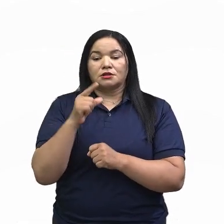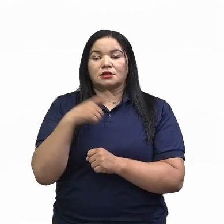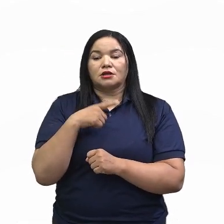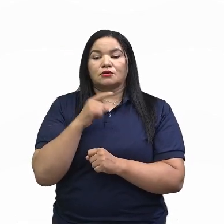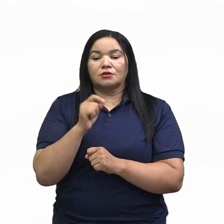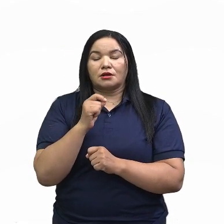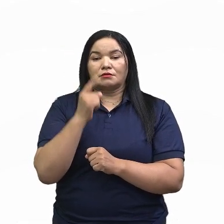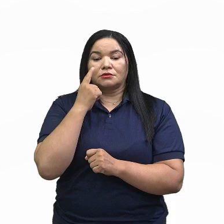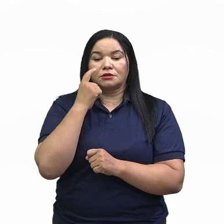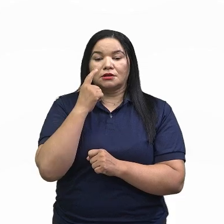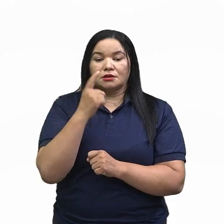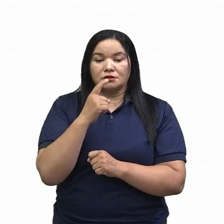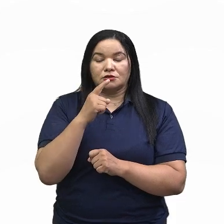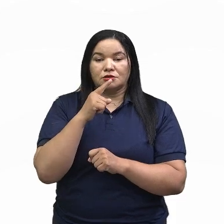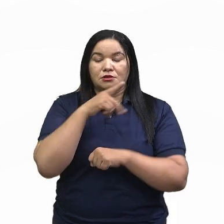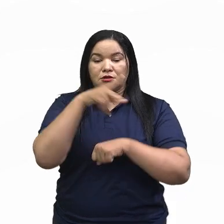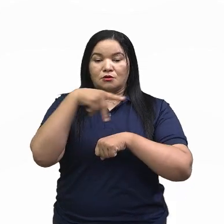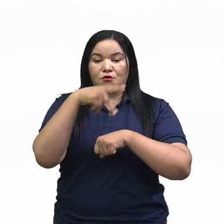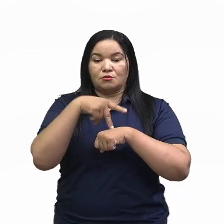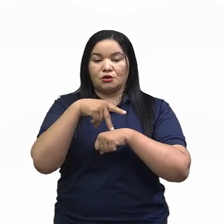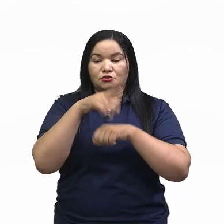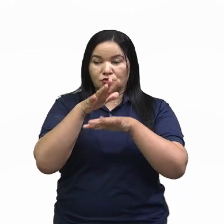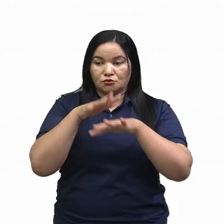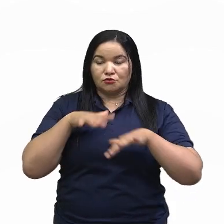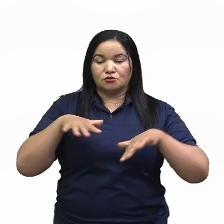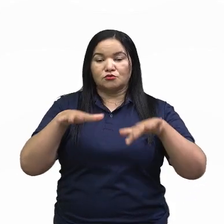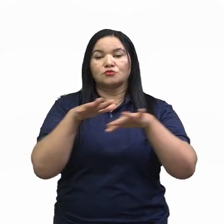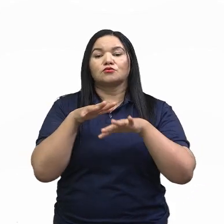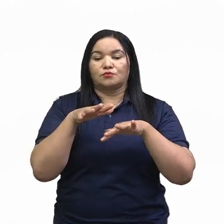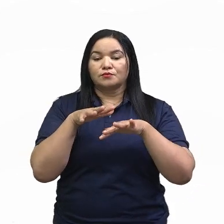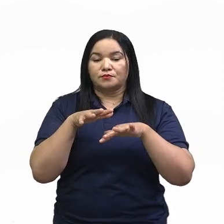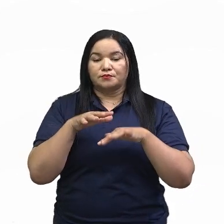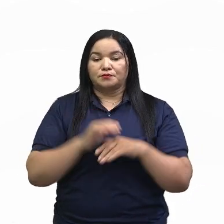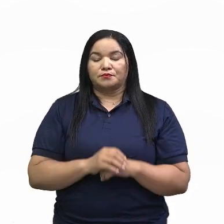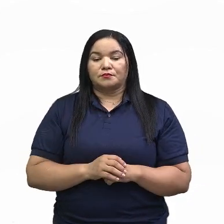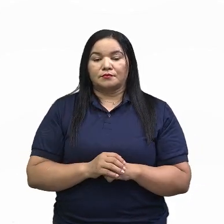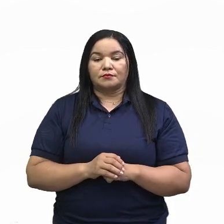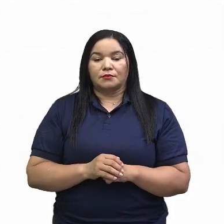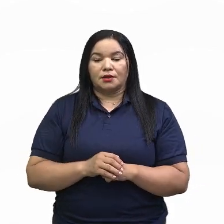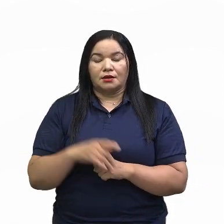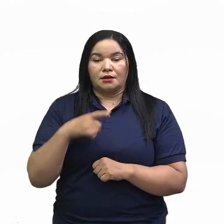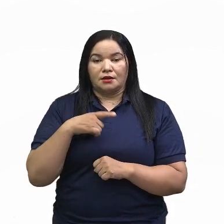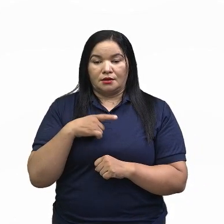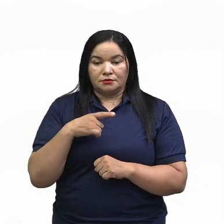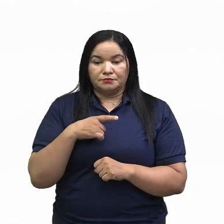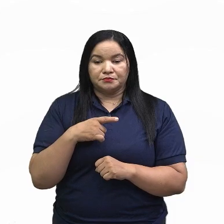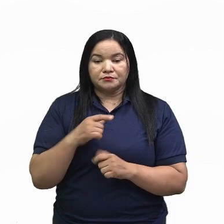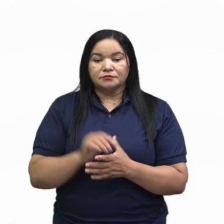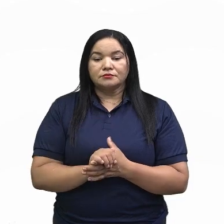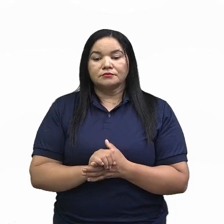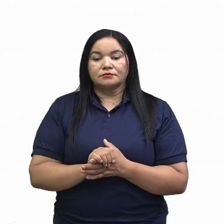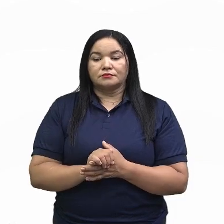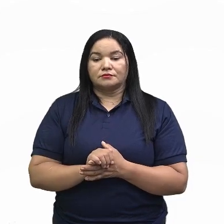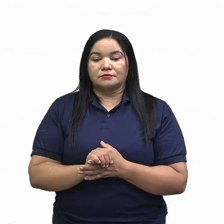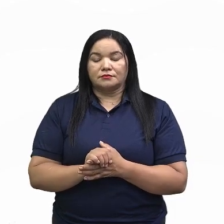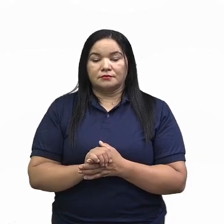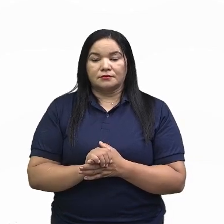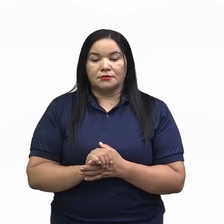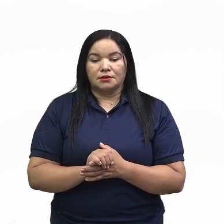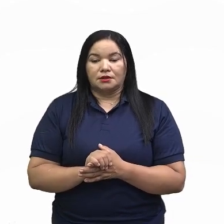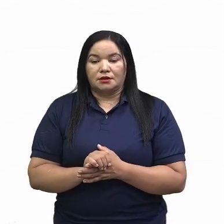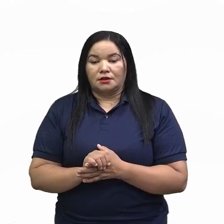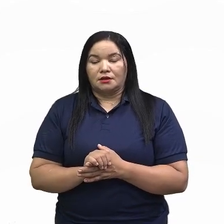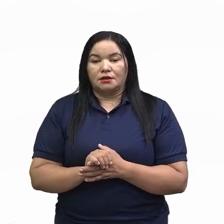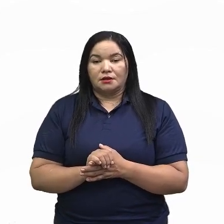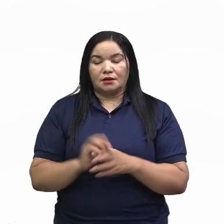dos interesses da nação sobre os indivíduos. A existência de censura em relação aos